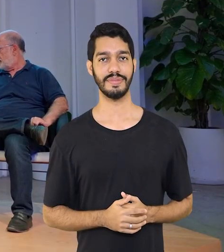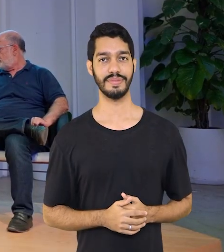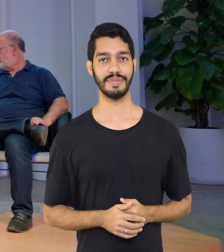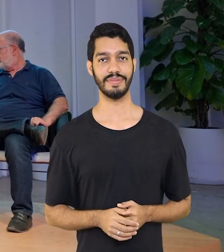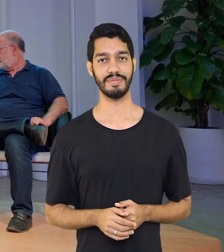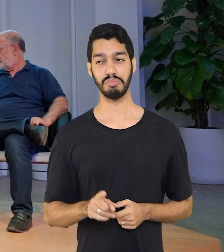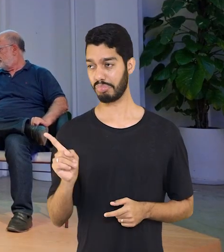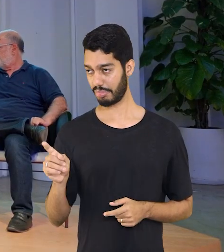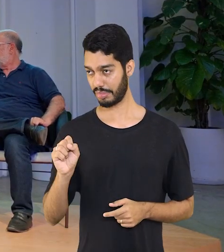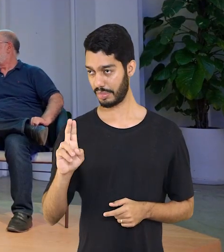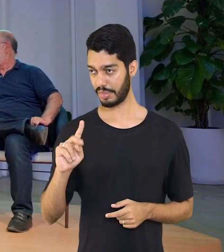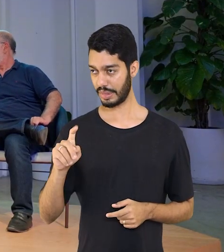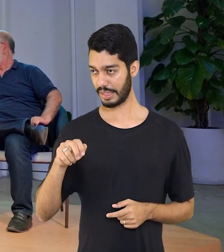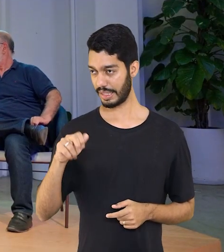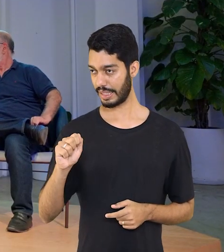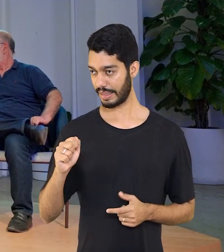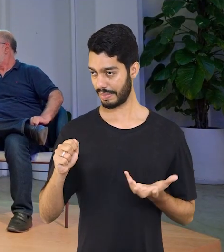Suzana, quer?